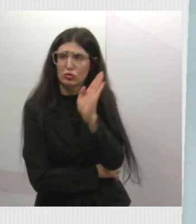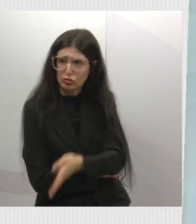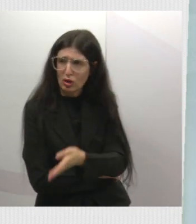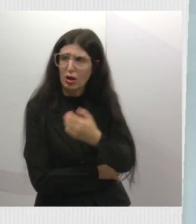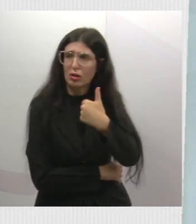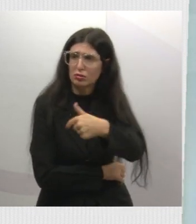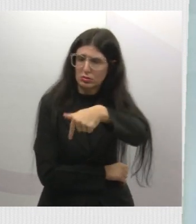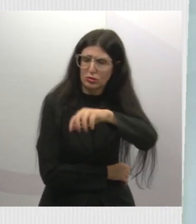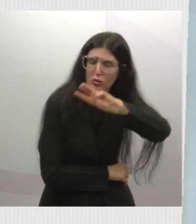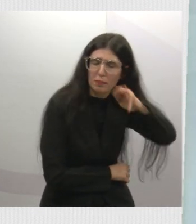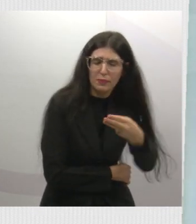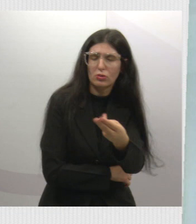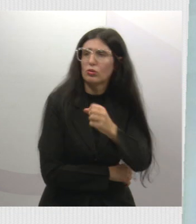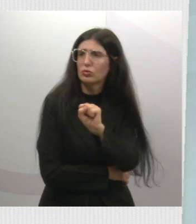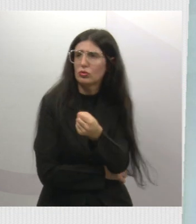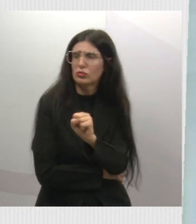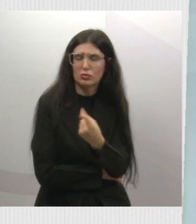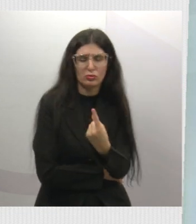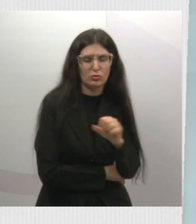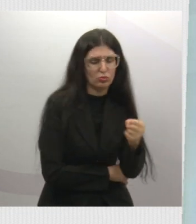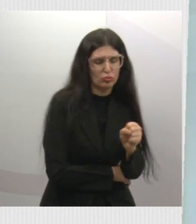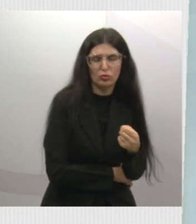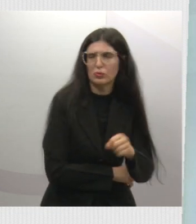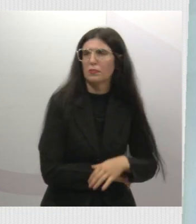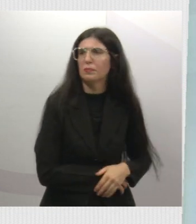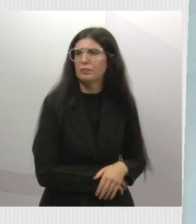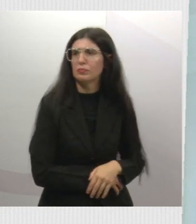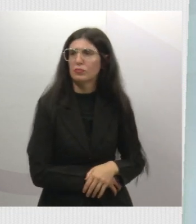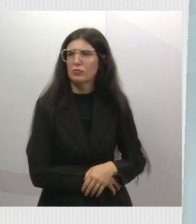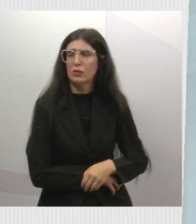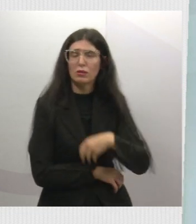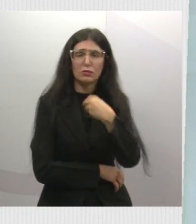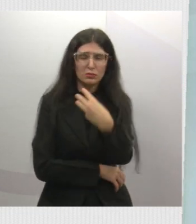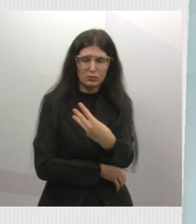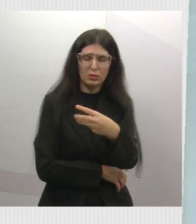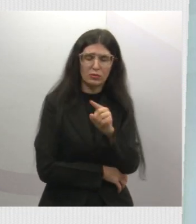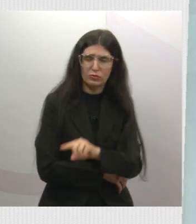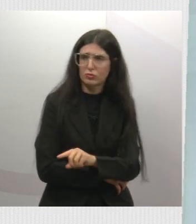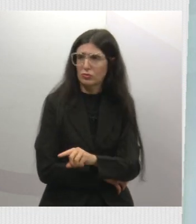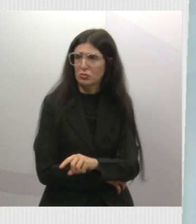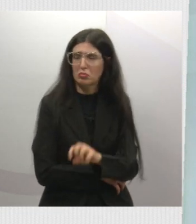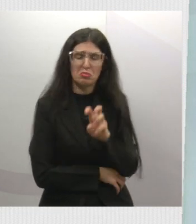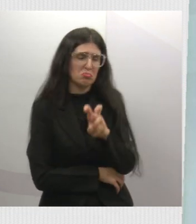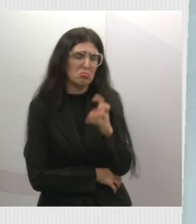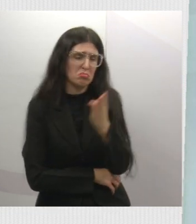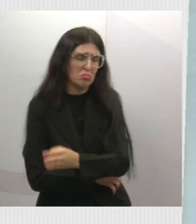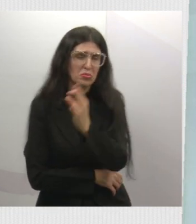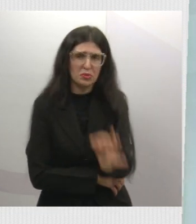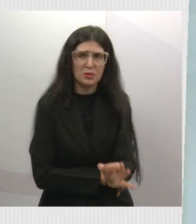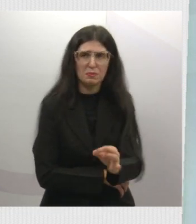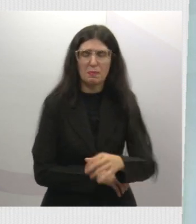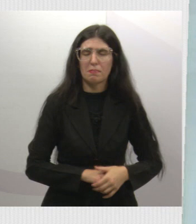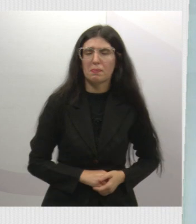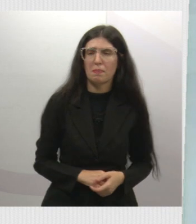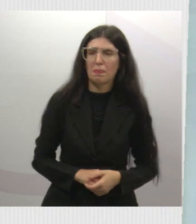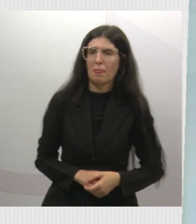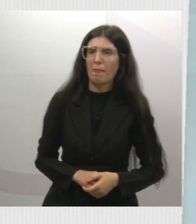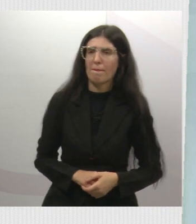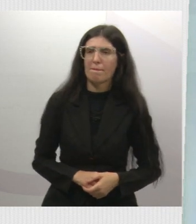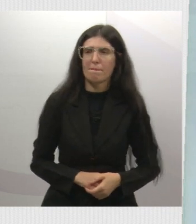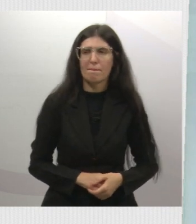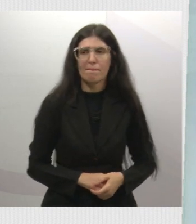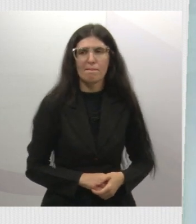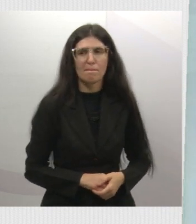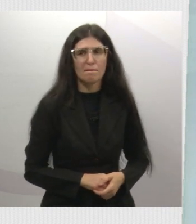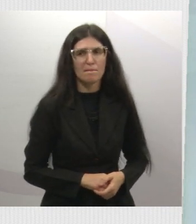7.818.000, chegando a um percentual de 3,5%. Aqui o valor ele continua